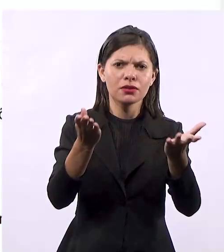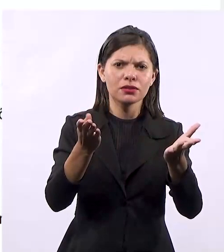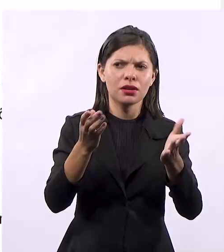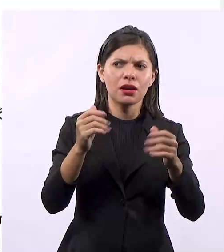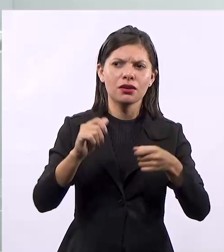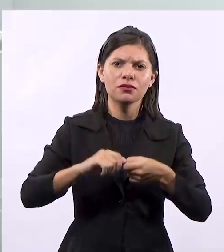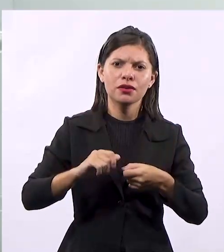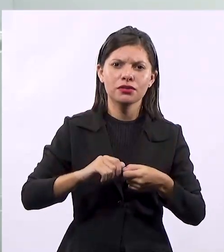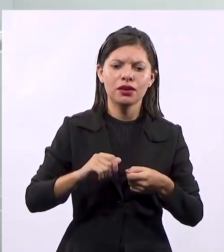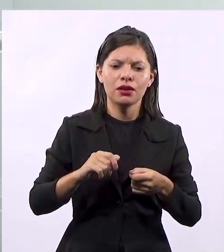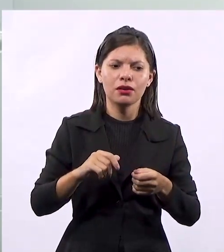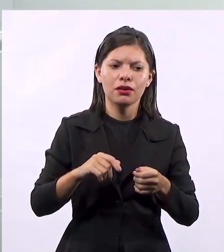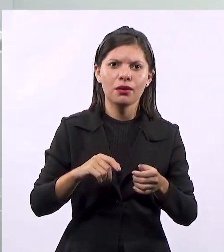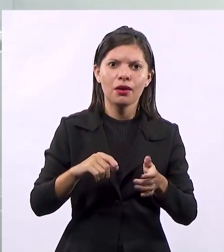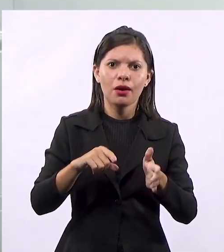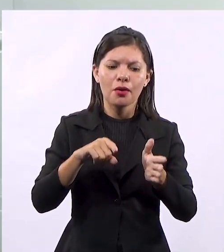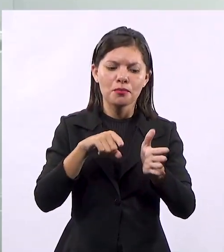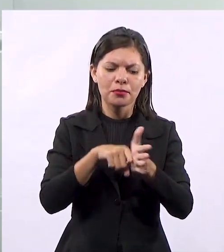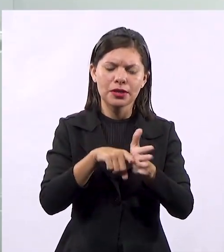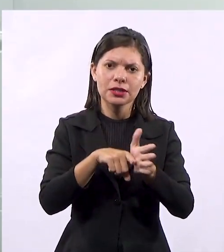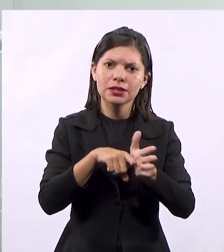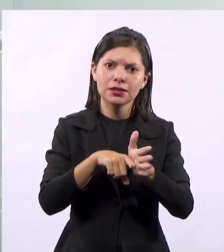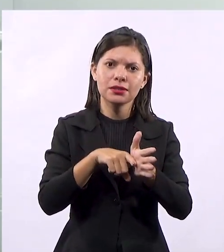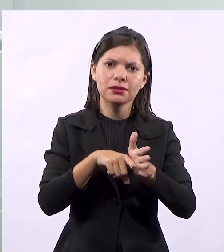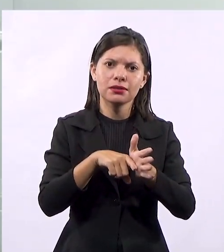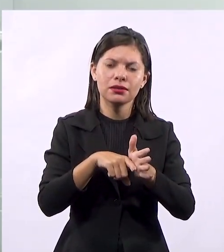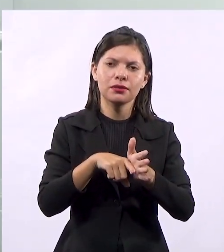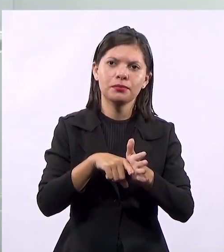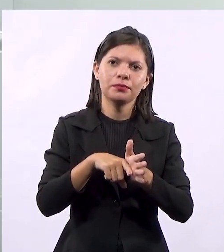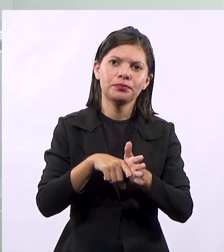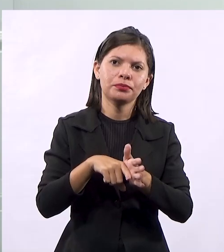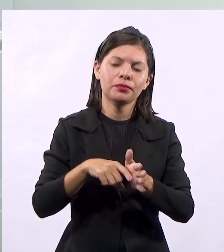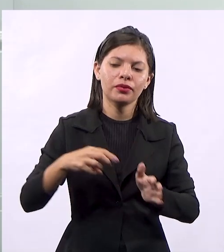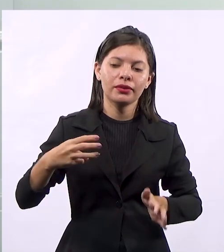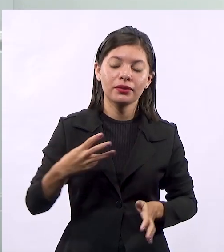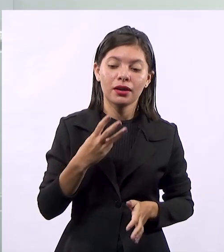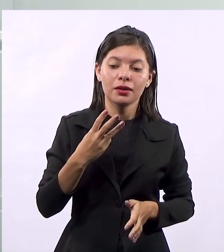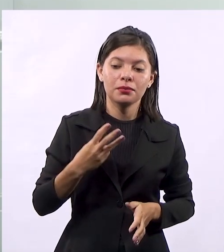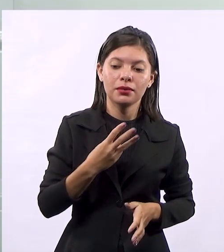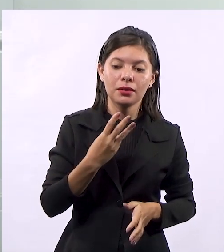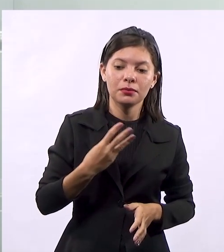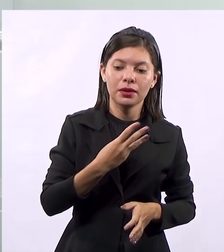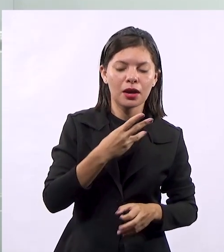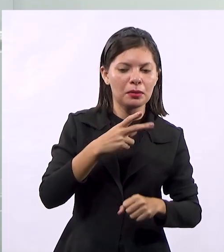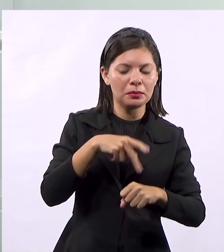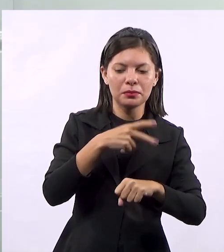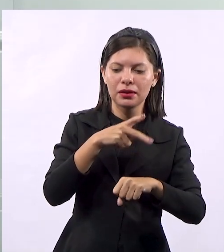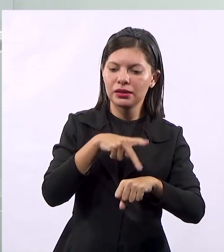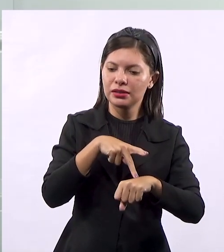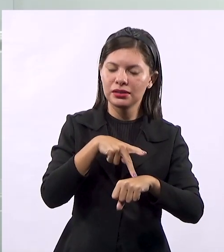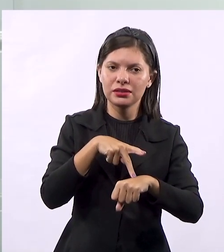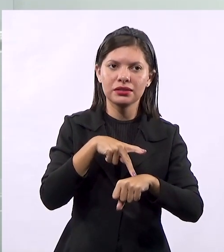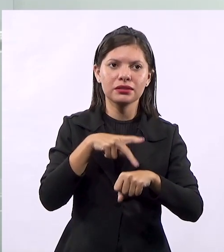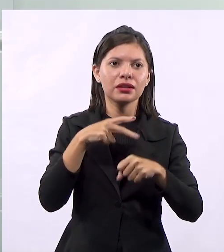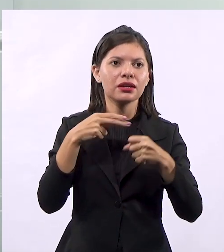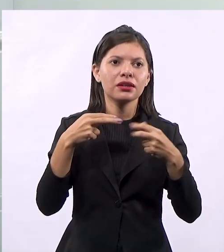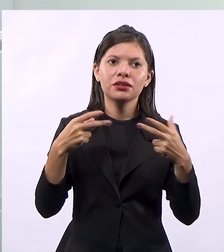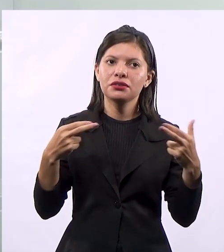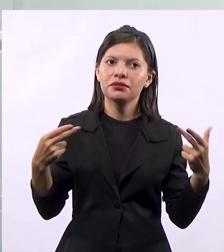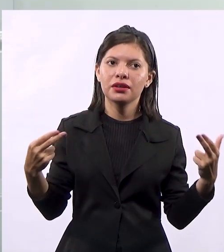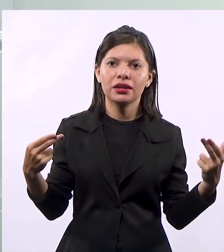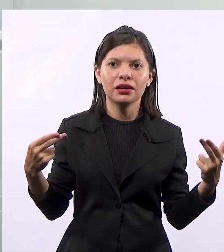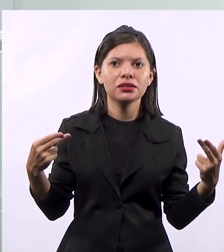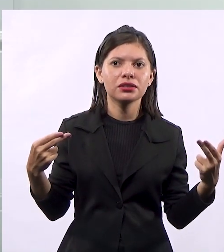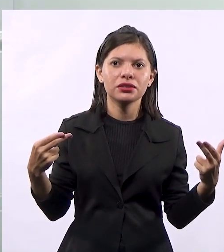vocês realizarem uma pesquisa, eu faço esse convite para vocês, realizem uma pesquisa aí nos sites